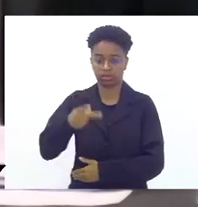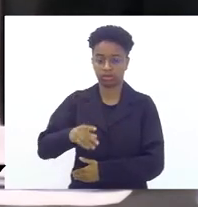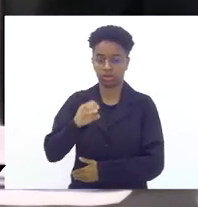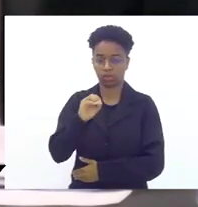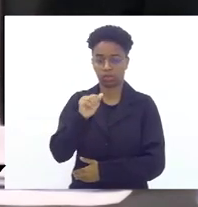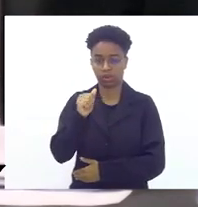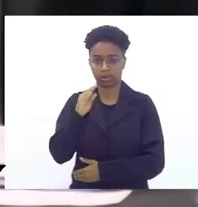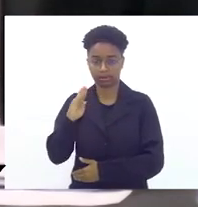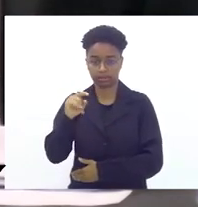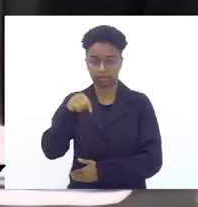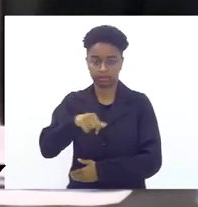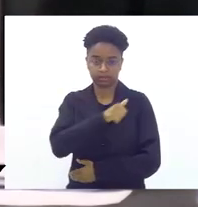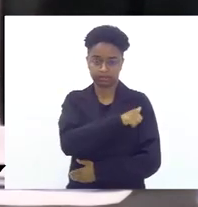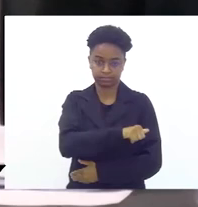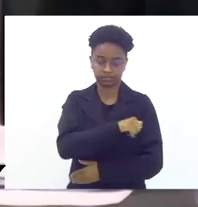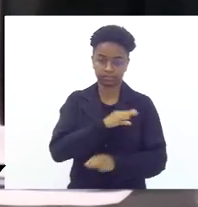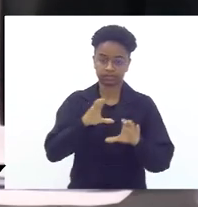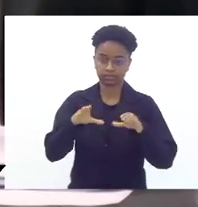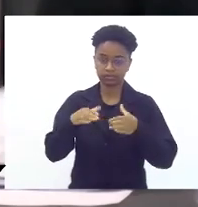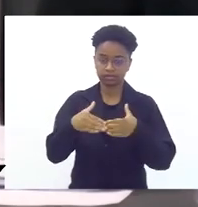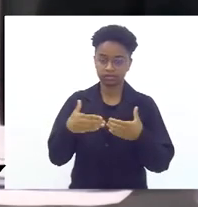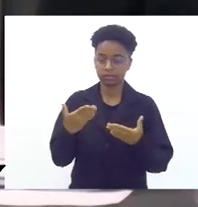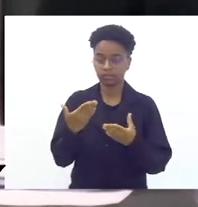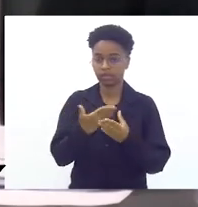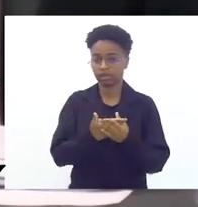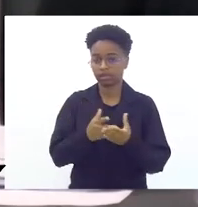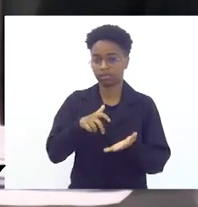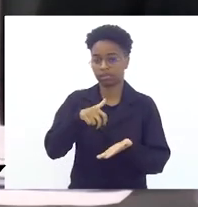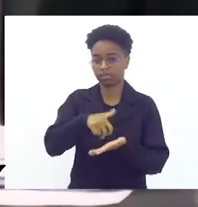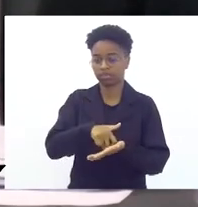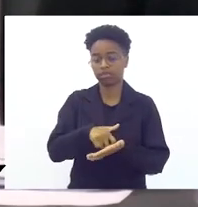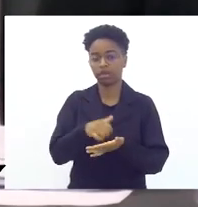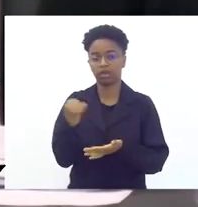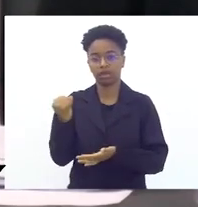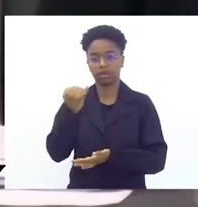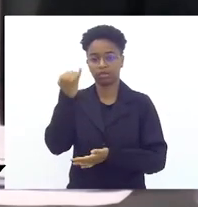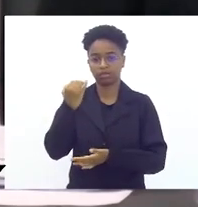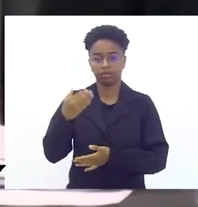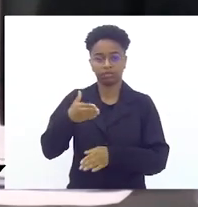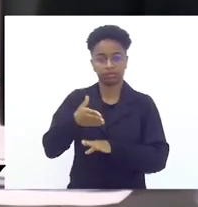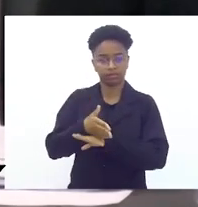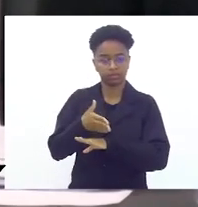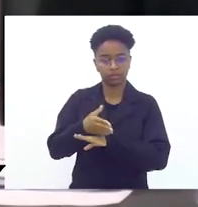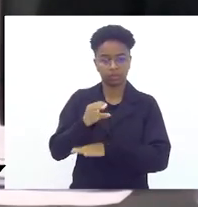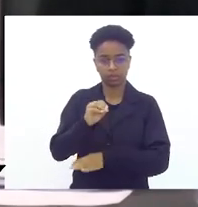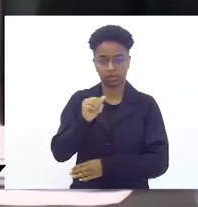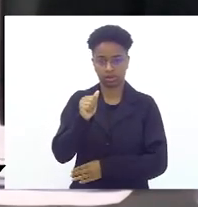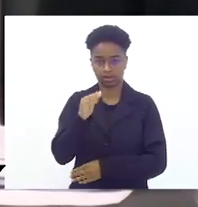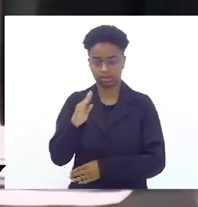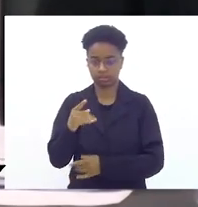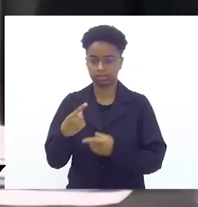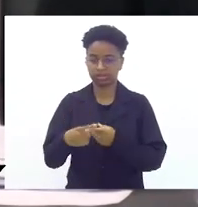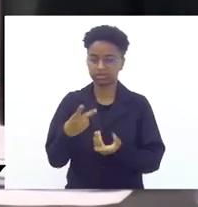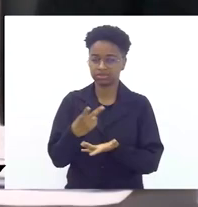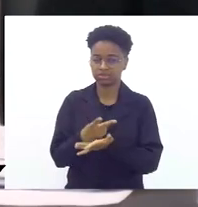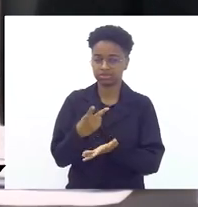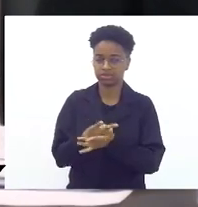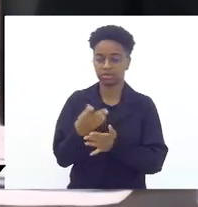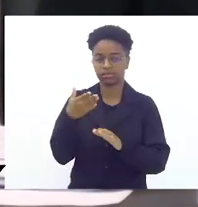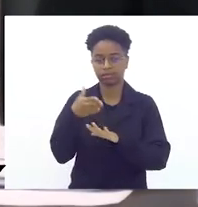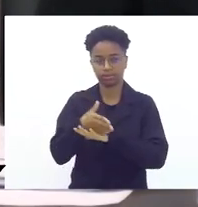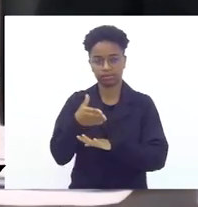comissão de processo penal muito importante a presença da OAB que Aliás sempre participa